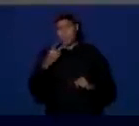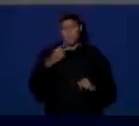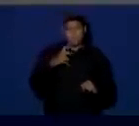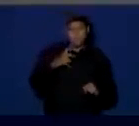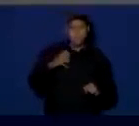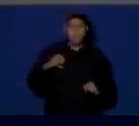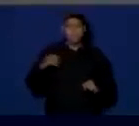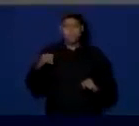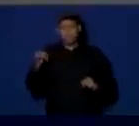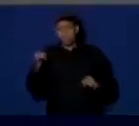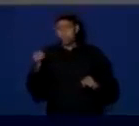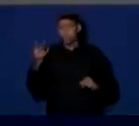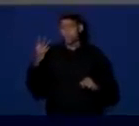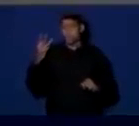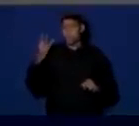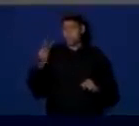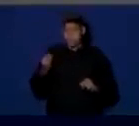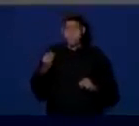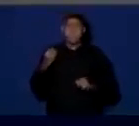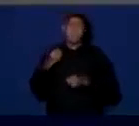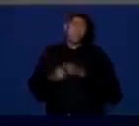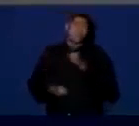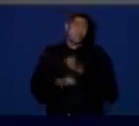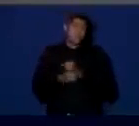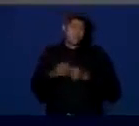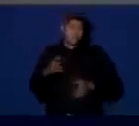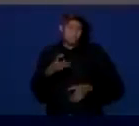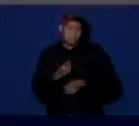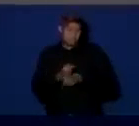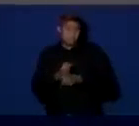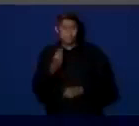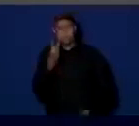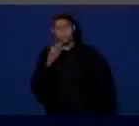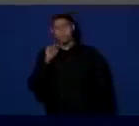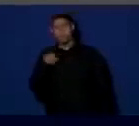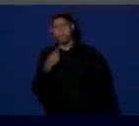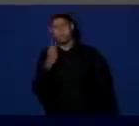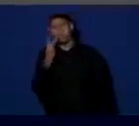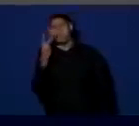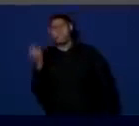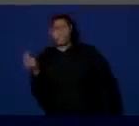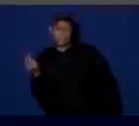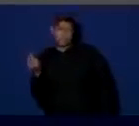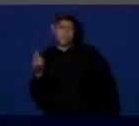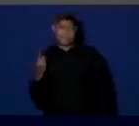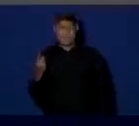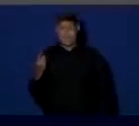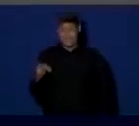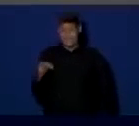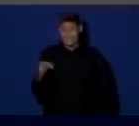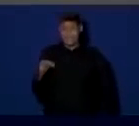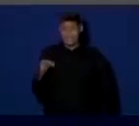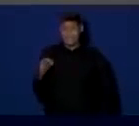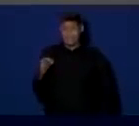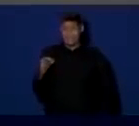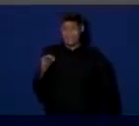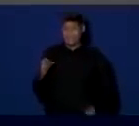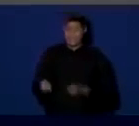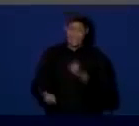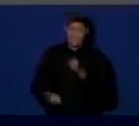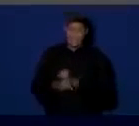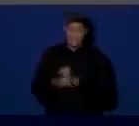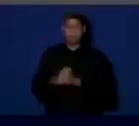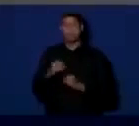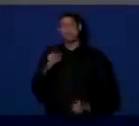de 30 anos vai estar beirando 2,20. O de 10 anos, 2,20